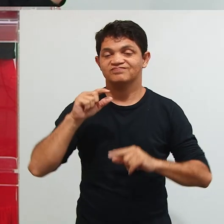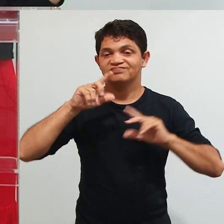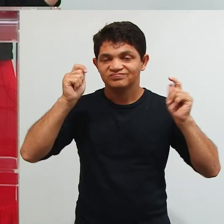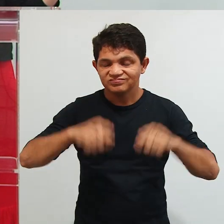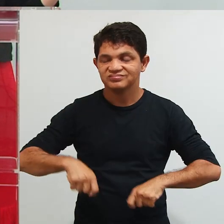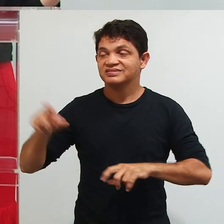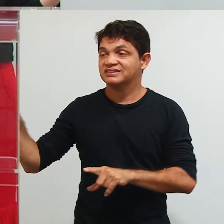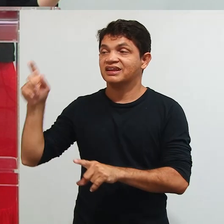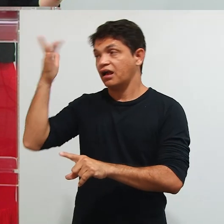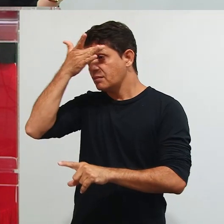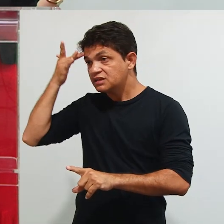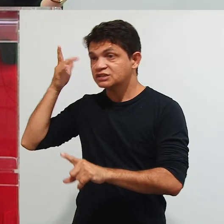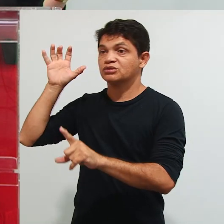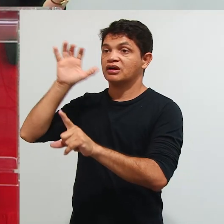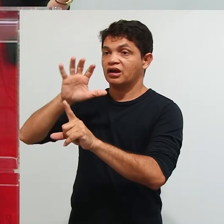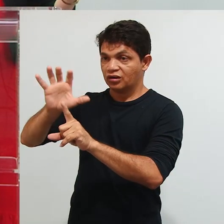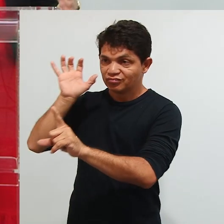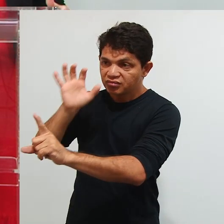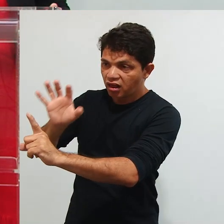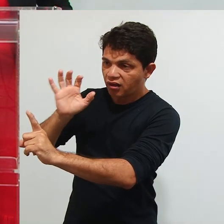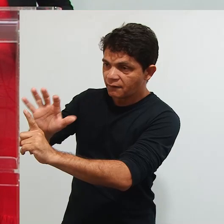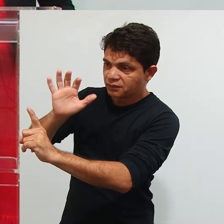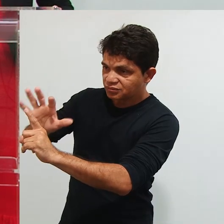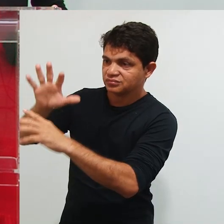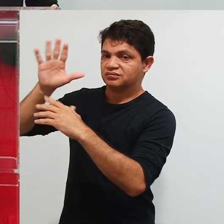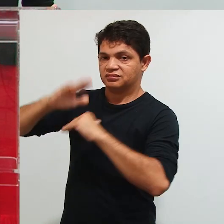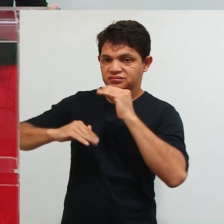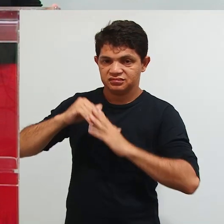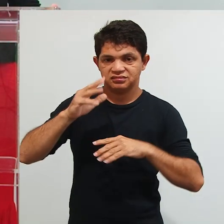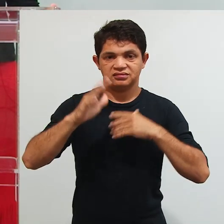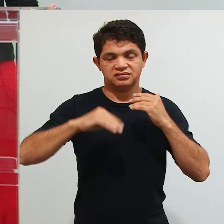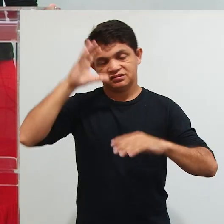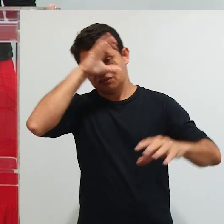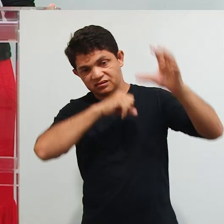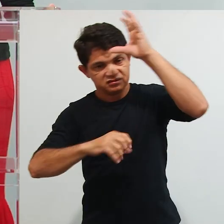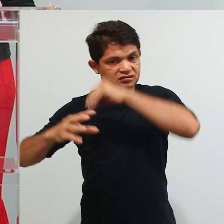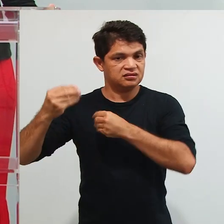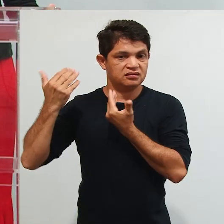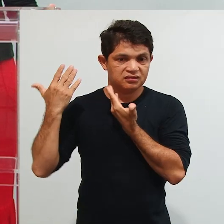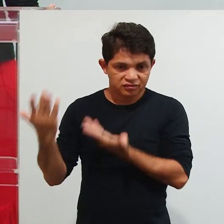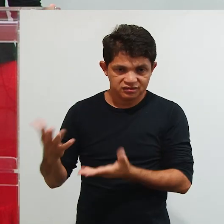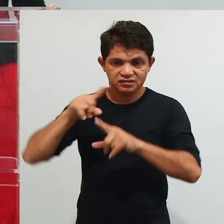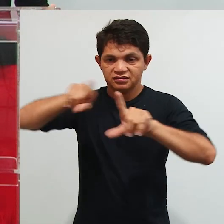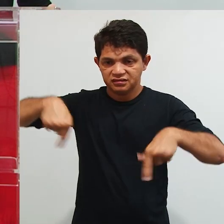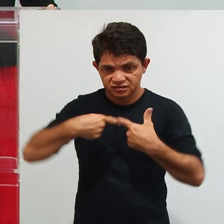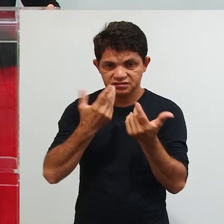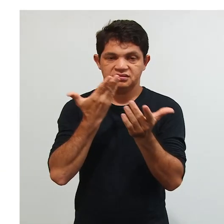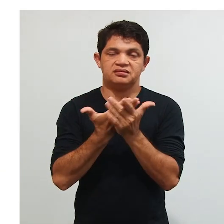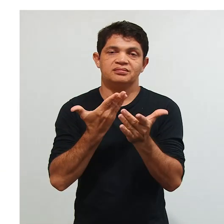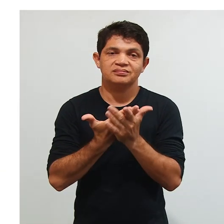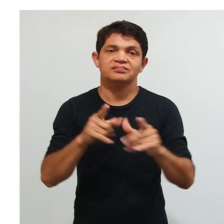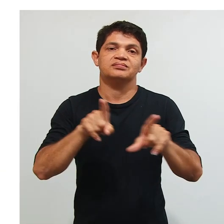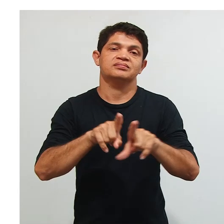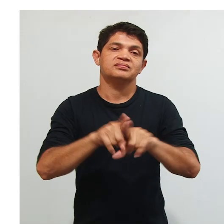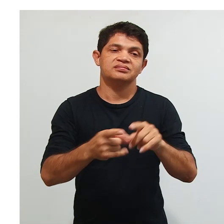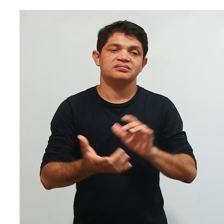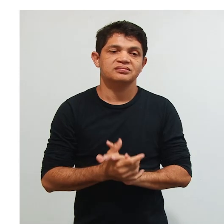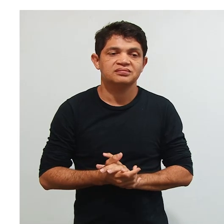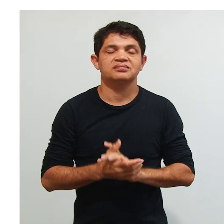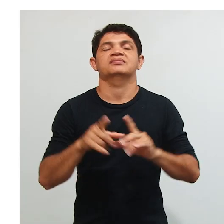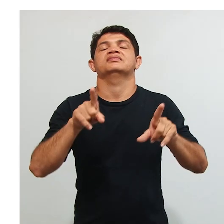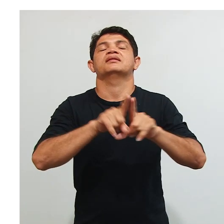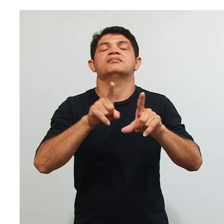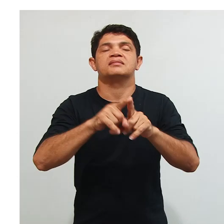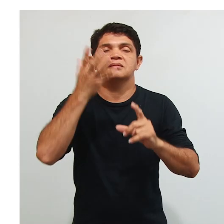está influenciando ali, né, o estado daquela criança, o emocional daquela criança em sala de aula. E